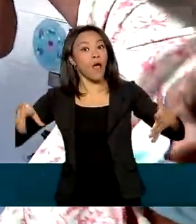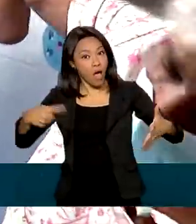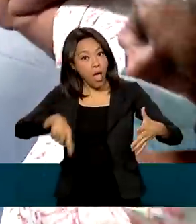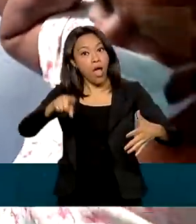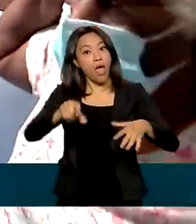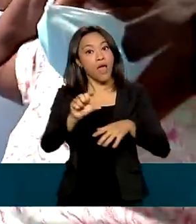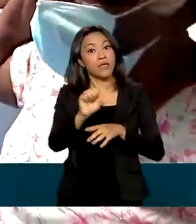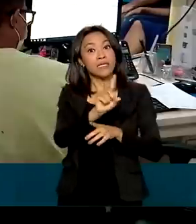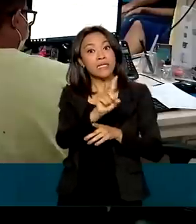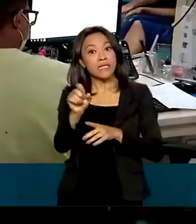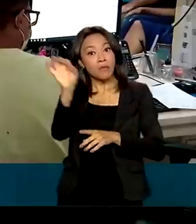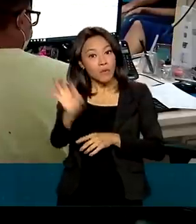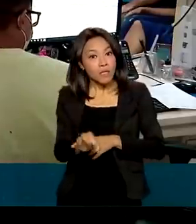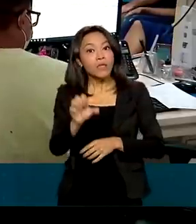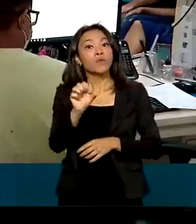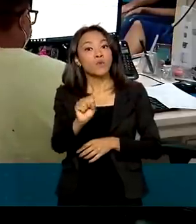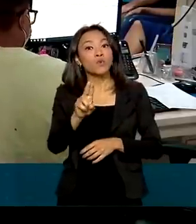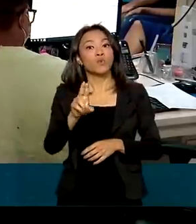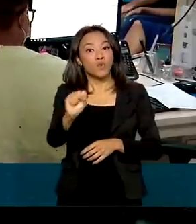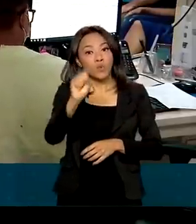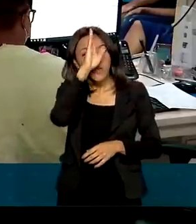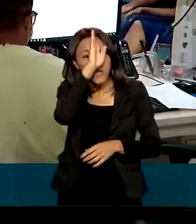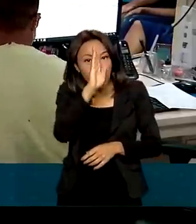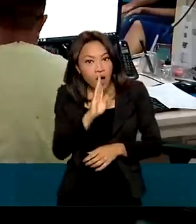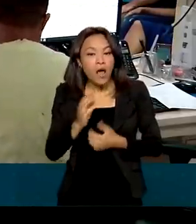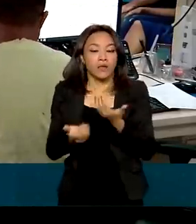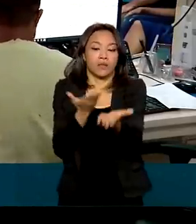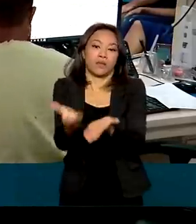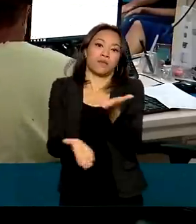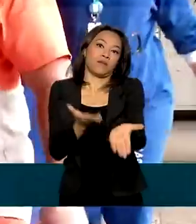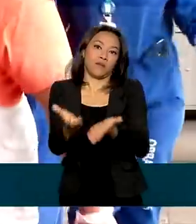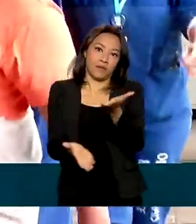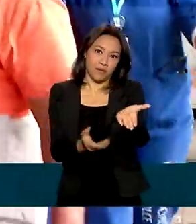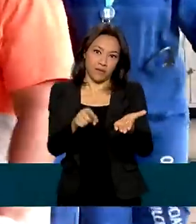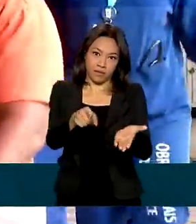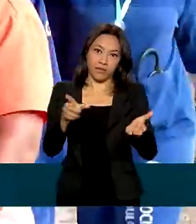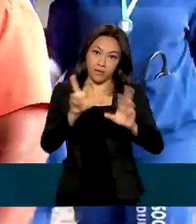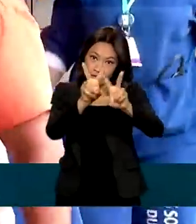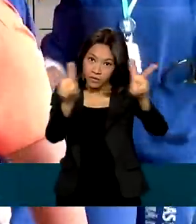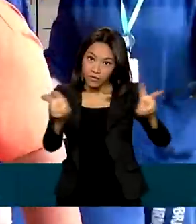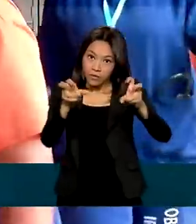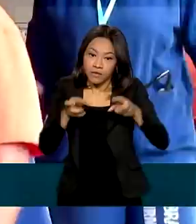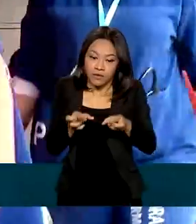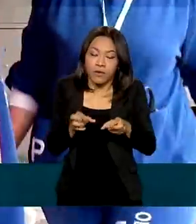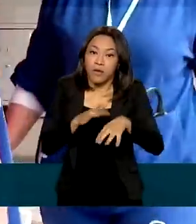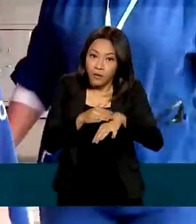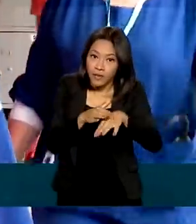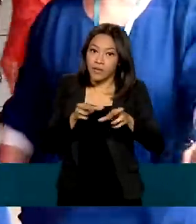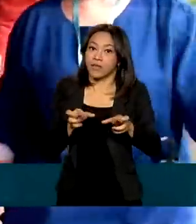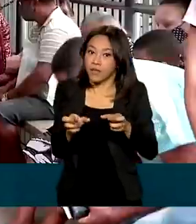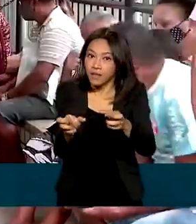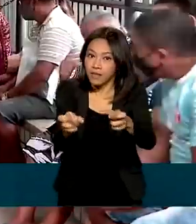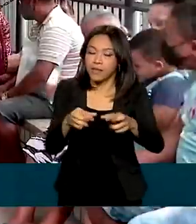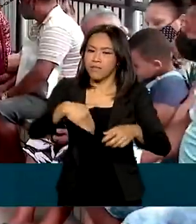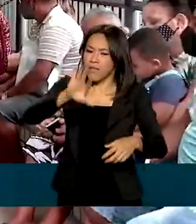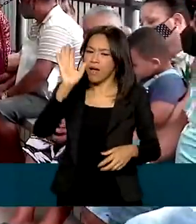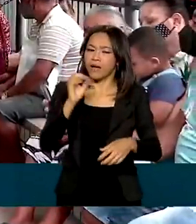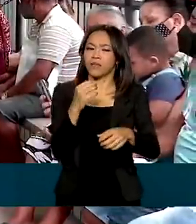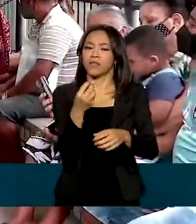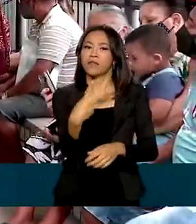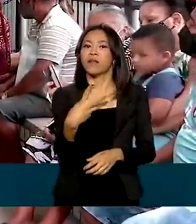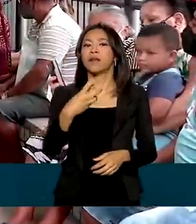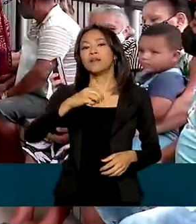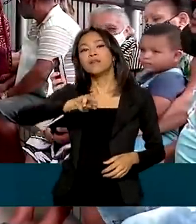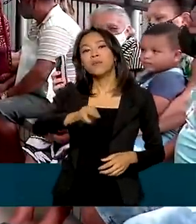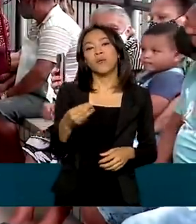país, referência em atendimento de pacientes oncológicos. Na unidade são realizados mais de 3 milhões e